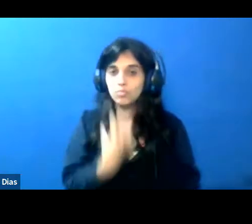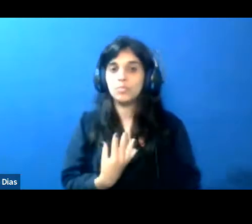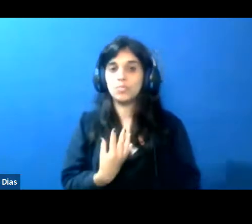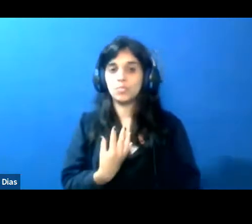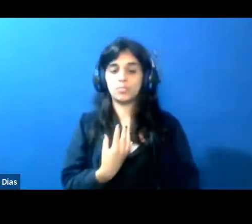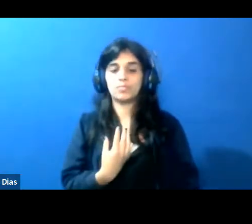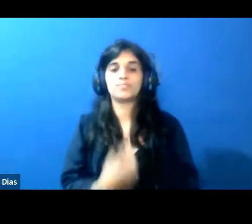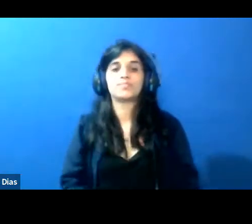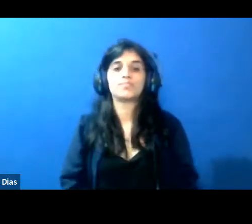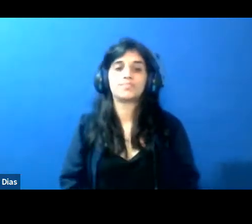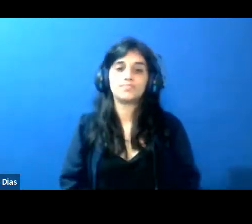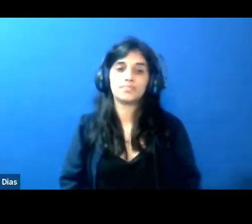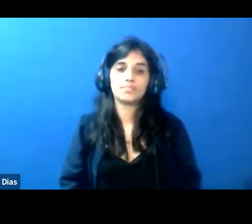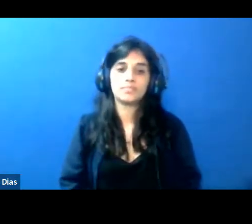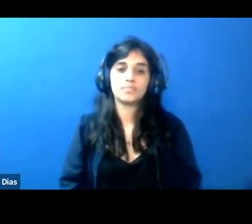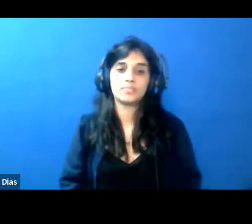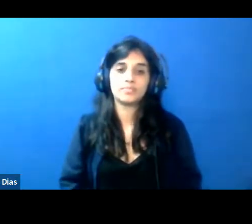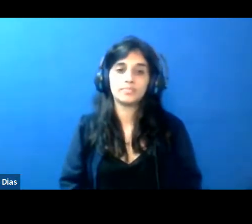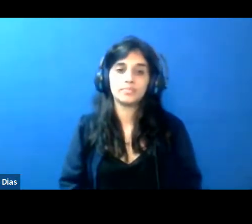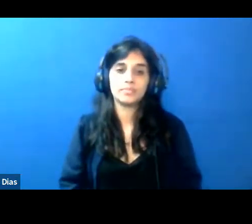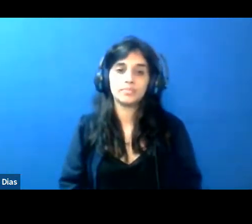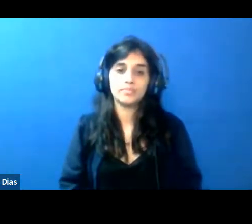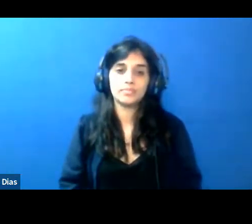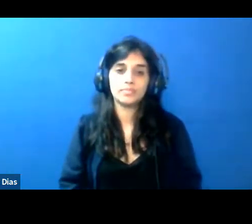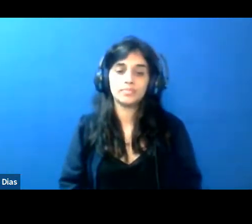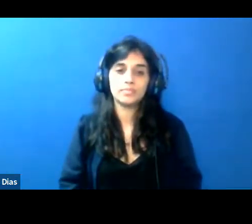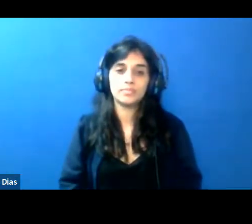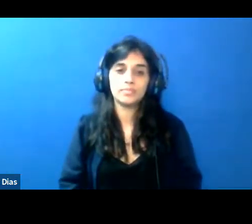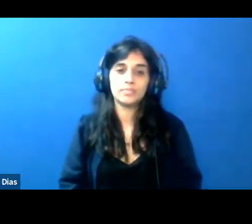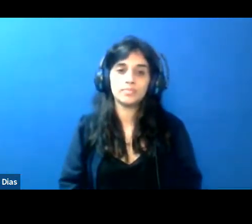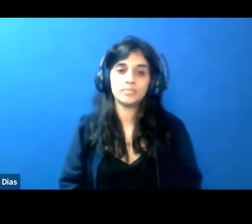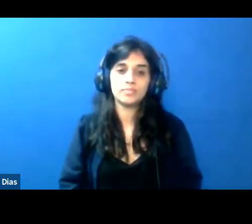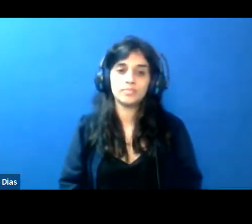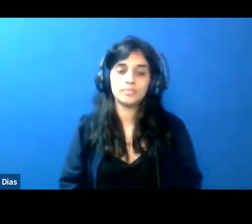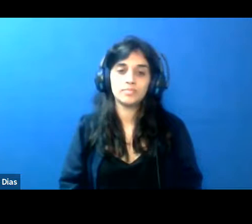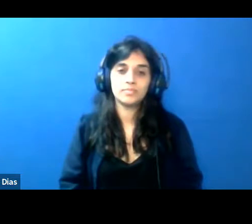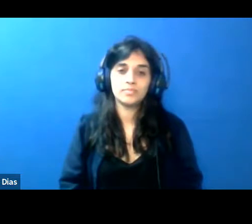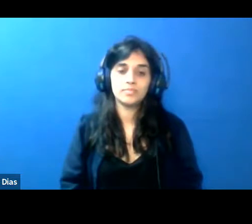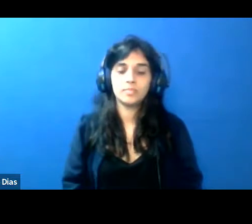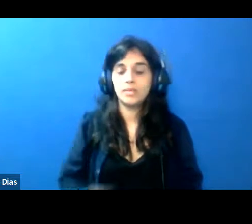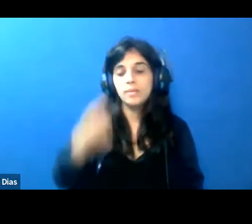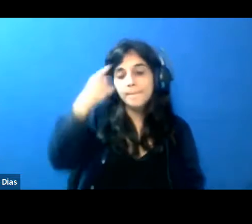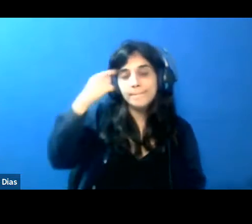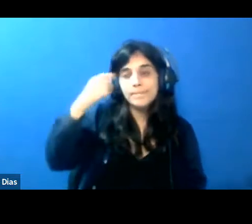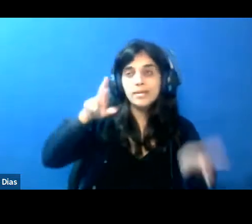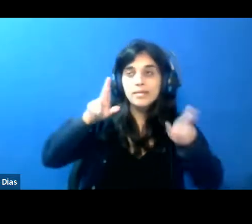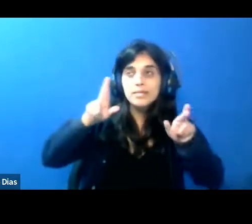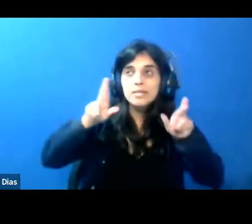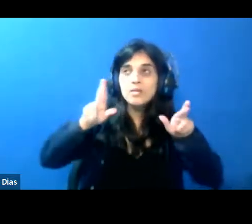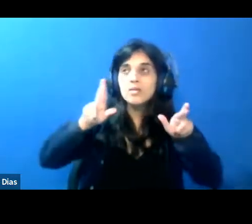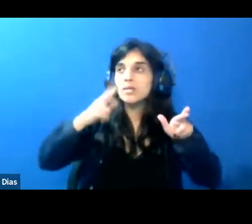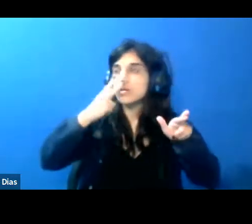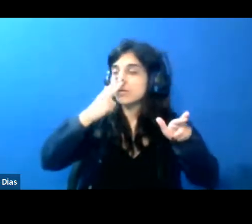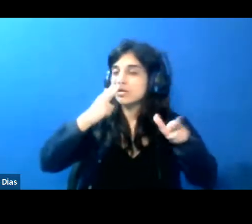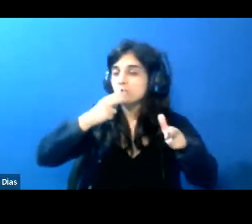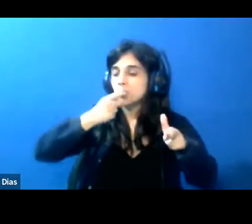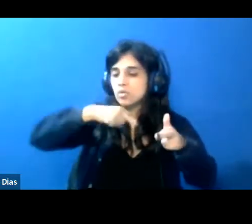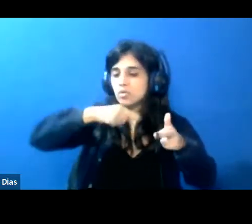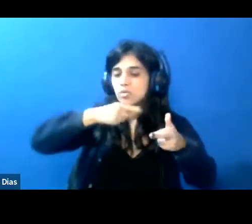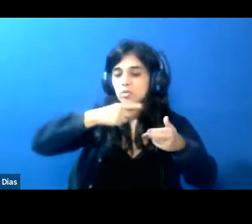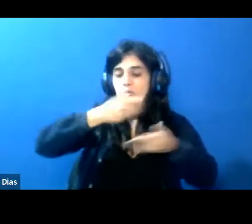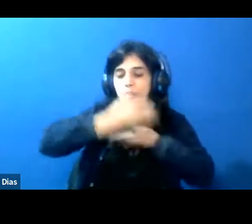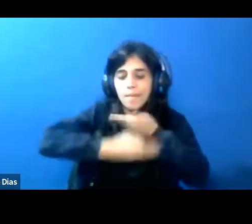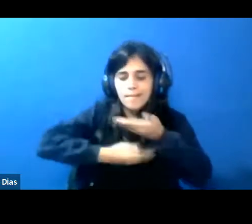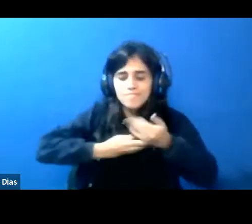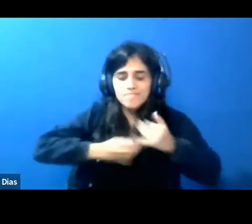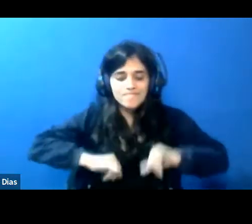trazendo um pouco, né, da esperança, dividindo, como a gente sempre fala, a gente está dividindo a nossa dor, mas ao mesmo tempo